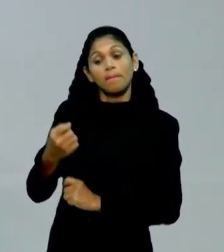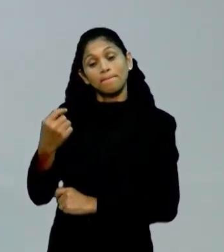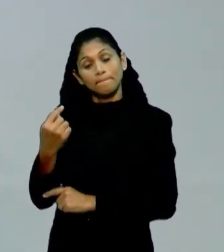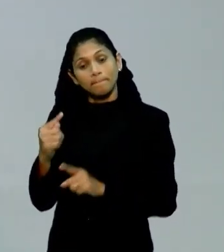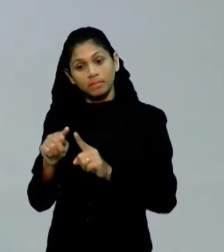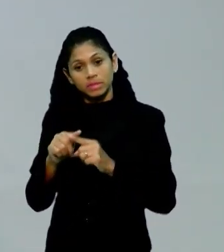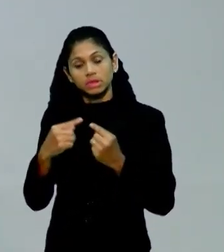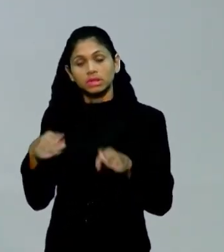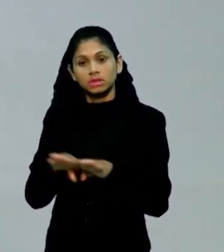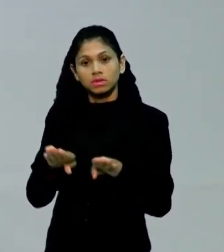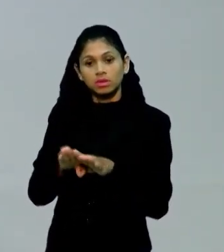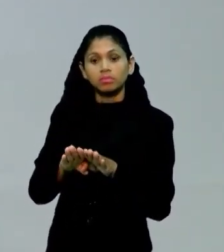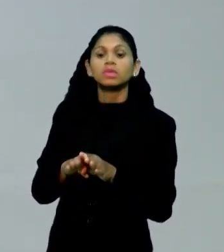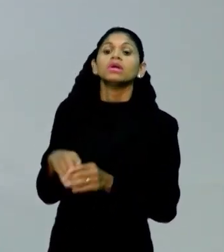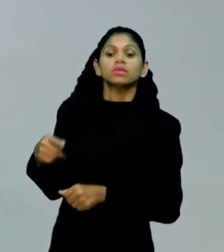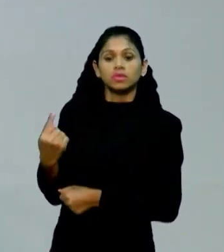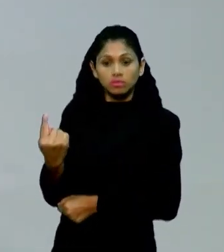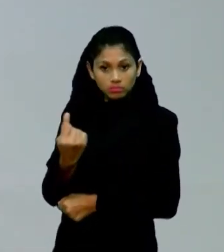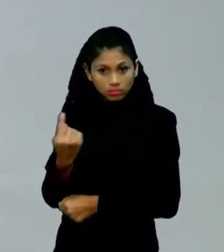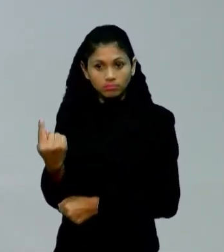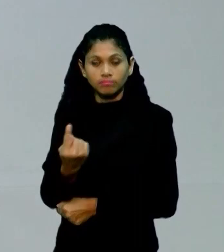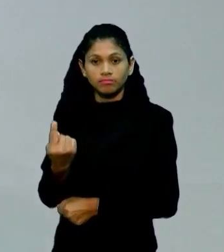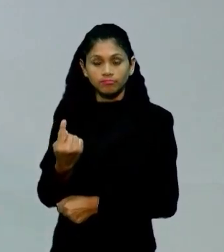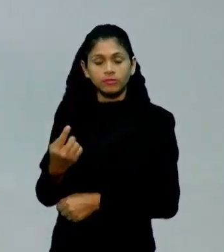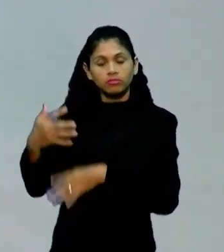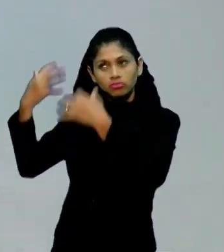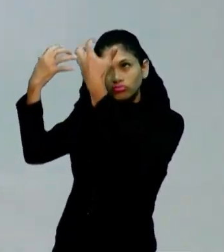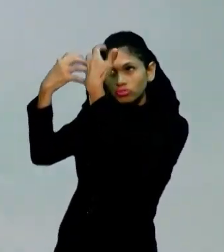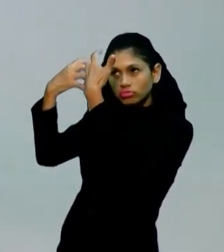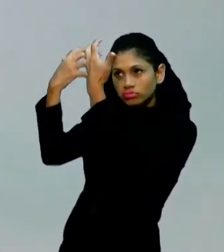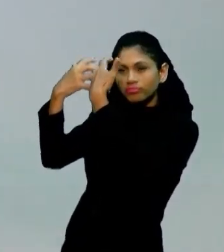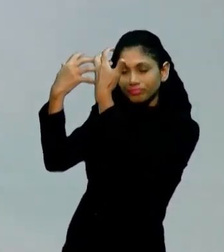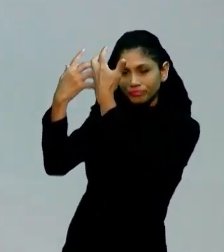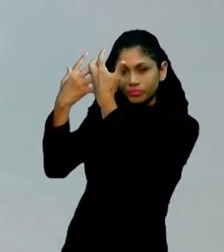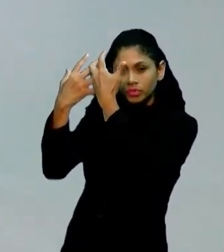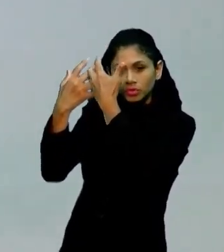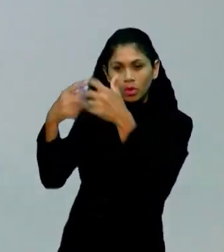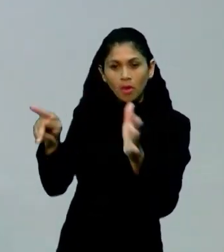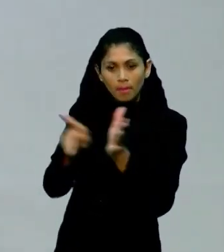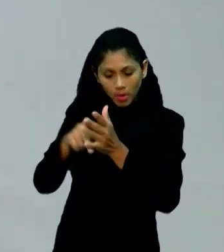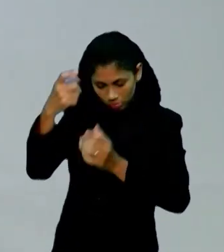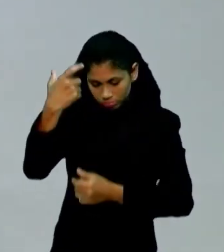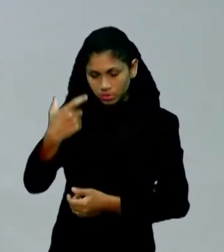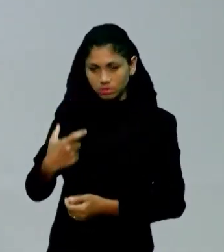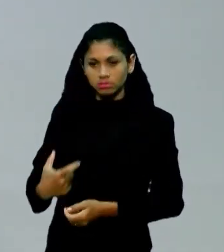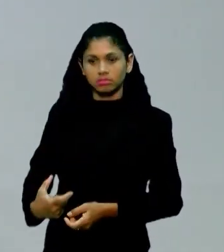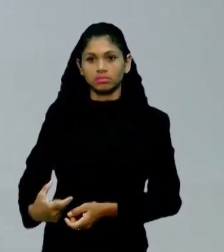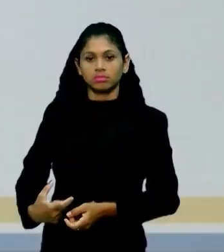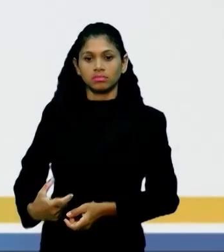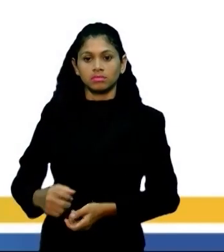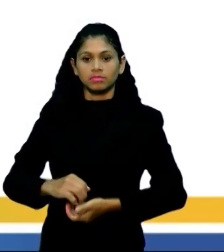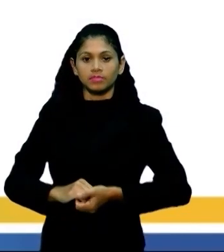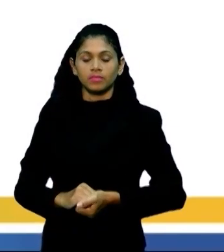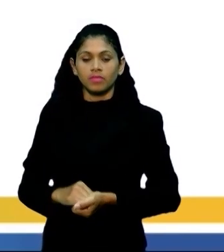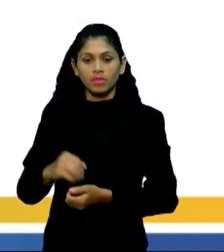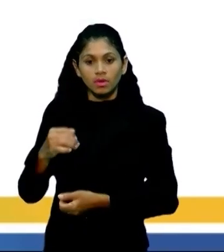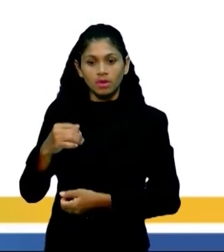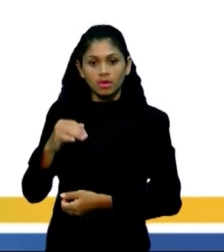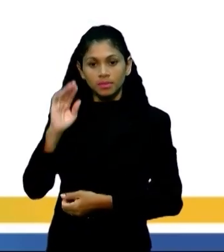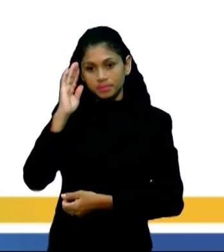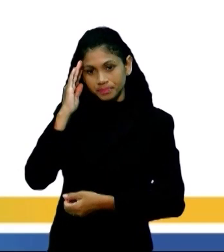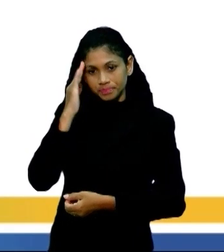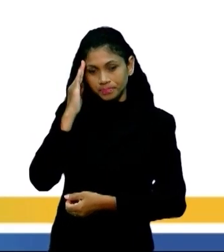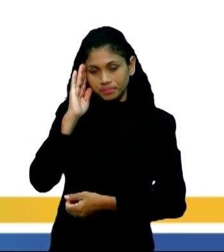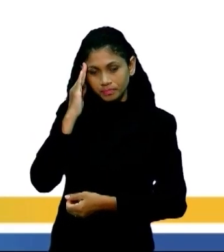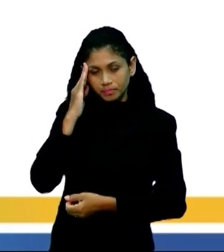porque você interage e faz reflexões acerca de si muo é muita explosão de cabeça né mas compreendendo isso voltando aqui ainda